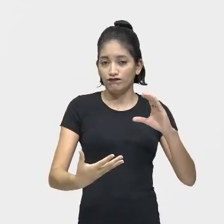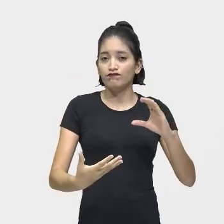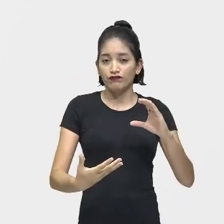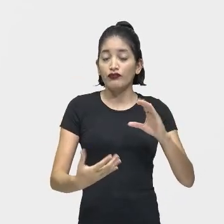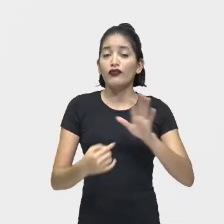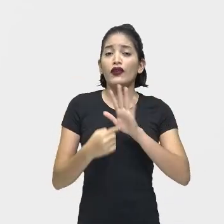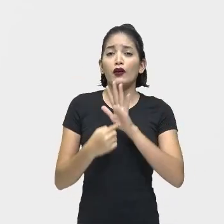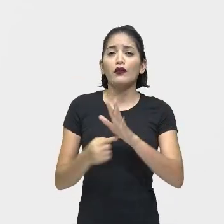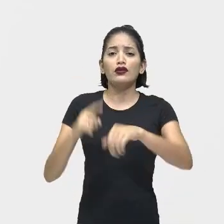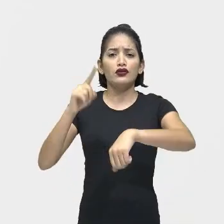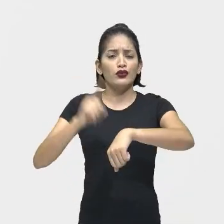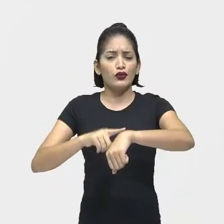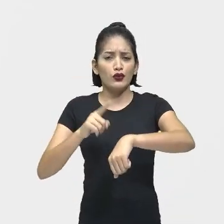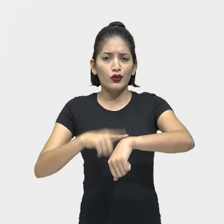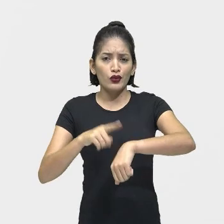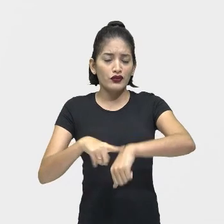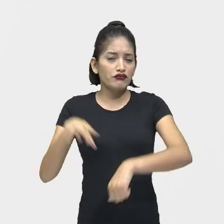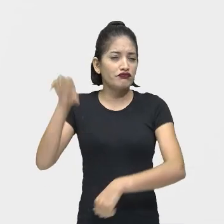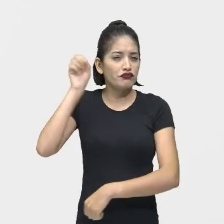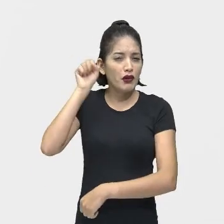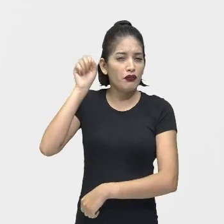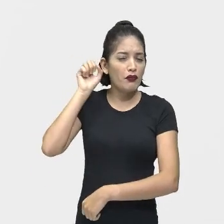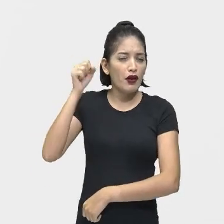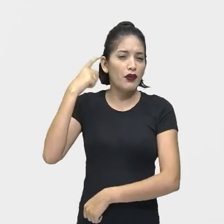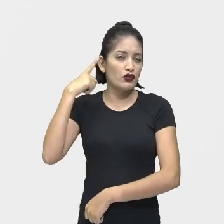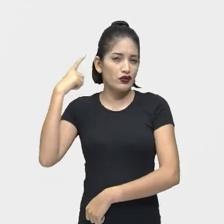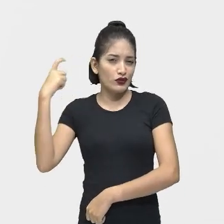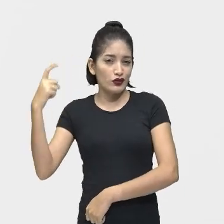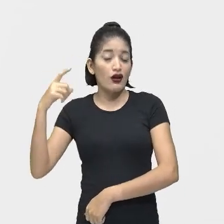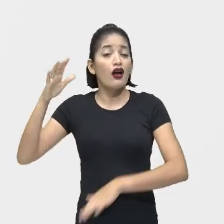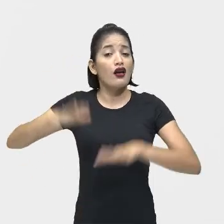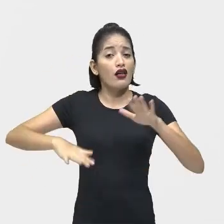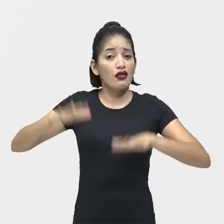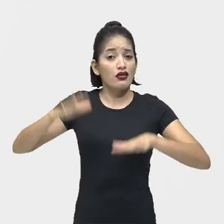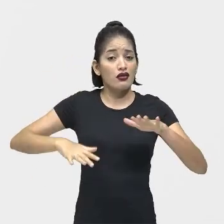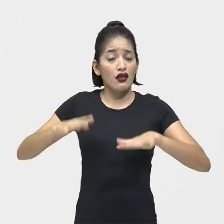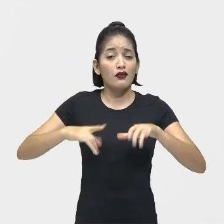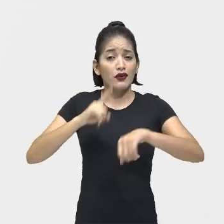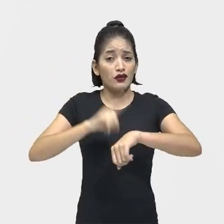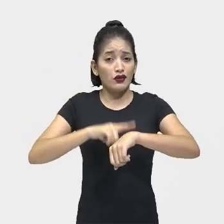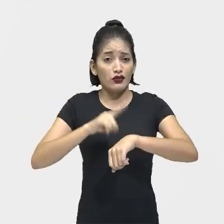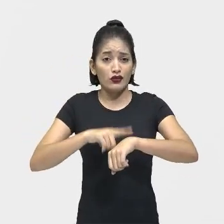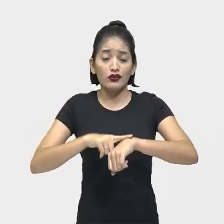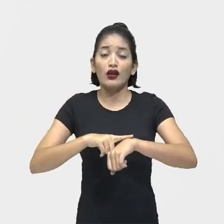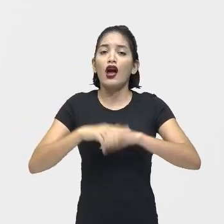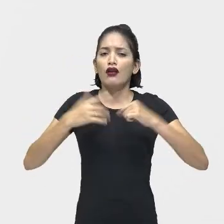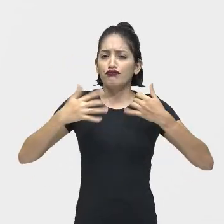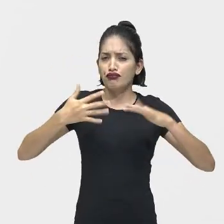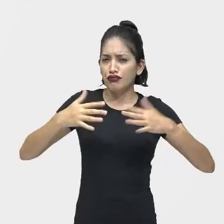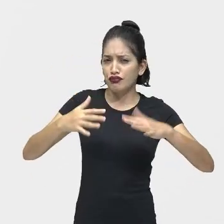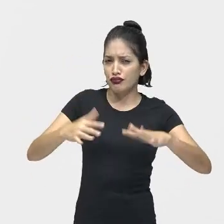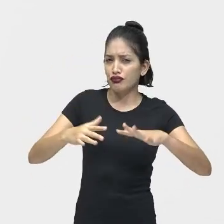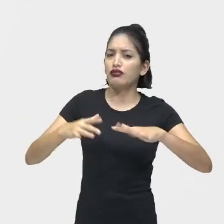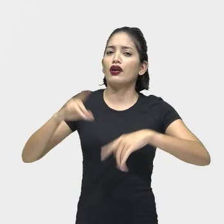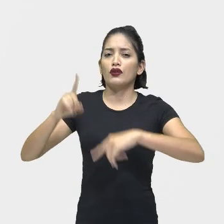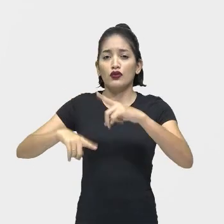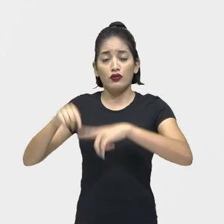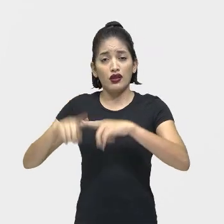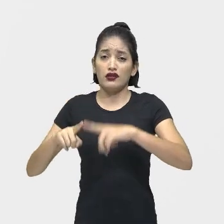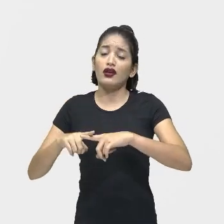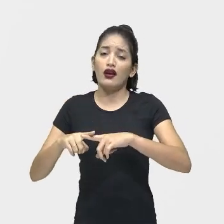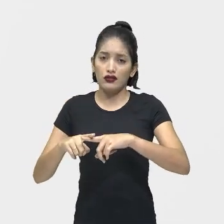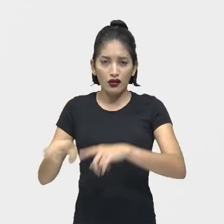característica que revela o tempo de emissão de um som. Depende do tempo que duram as vibrações do objeto que os